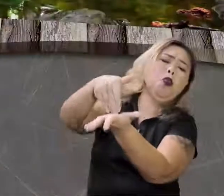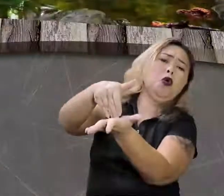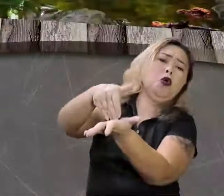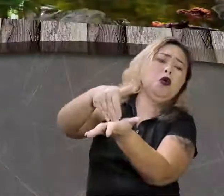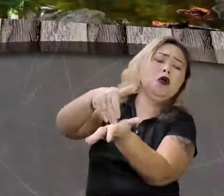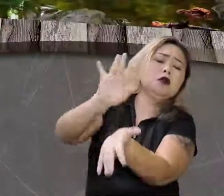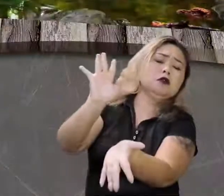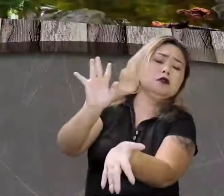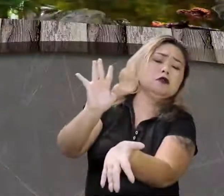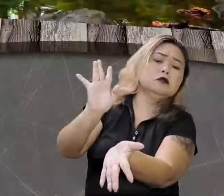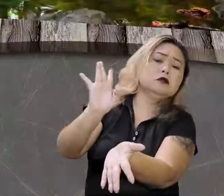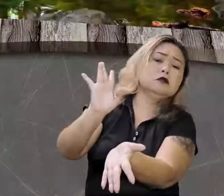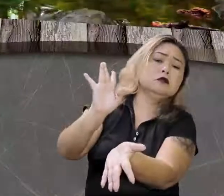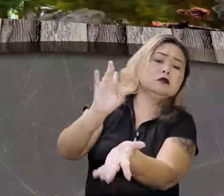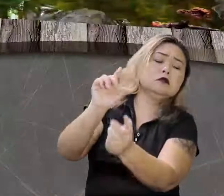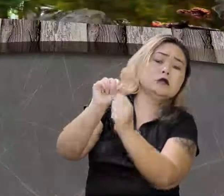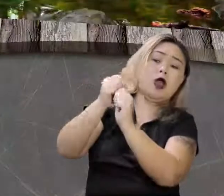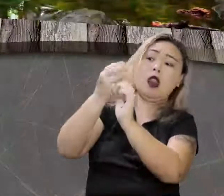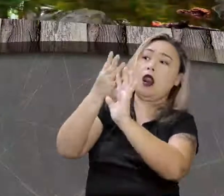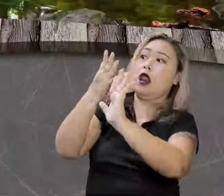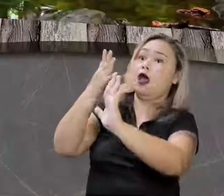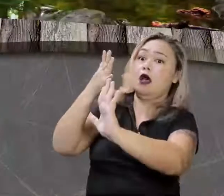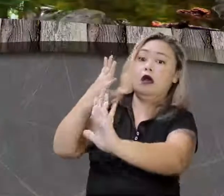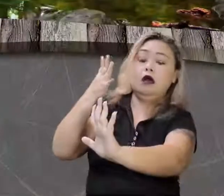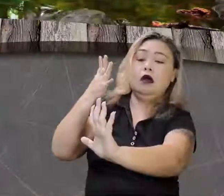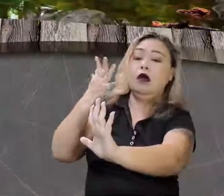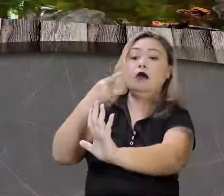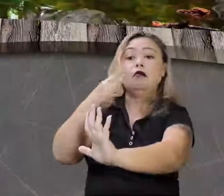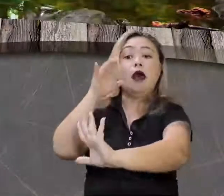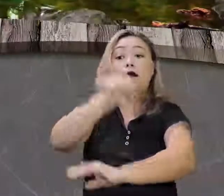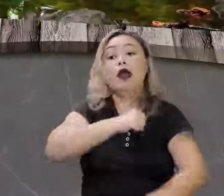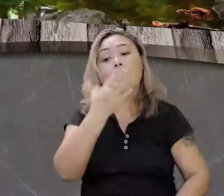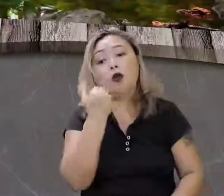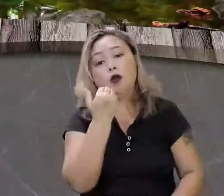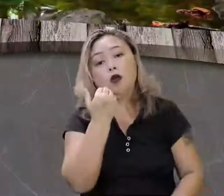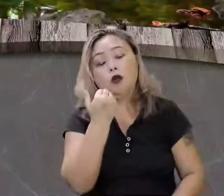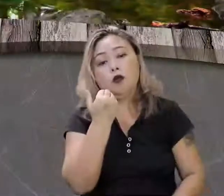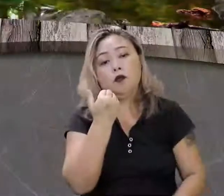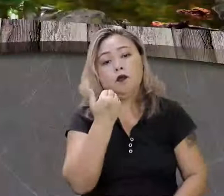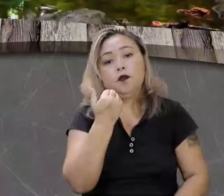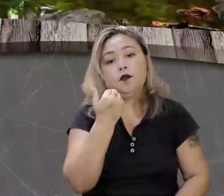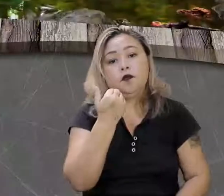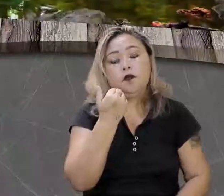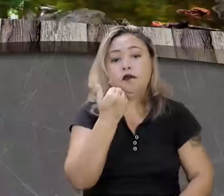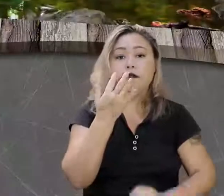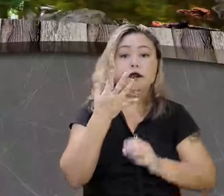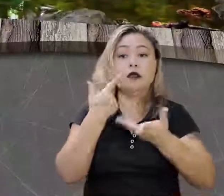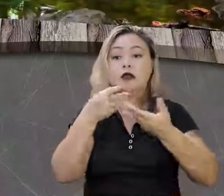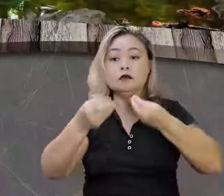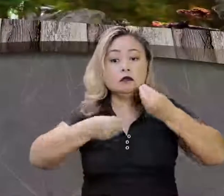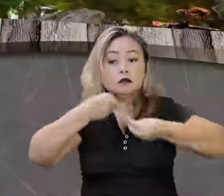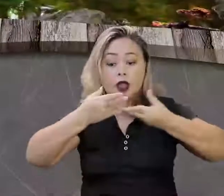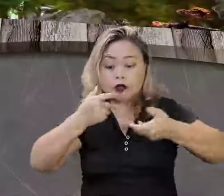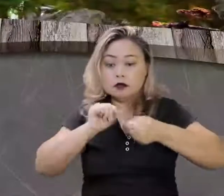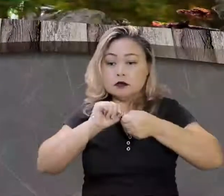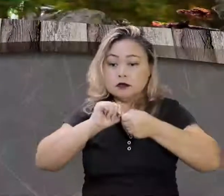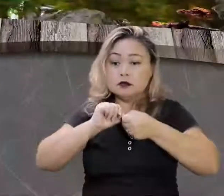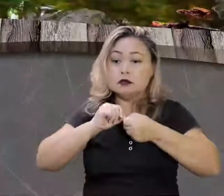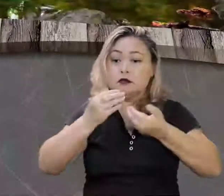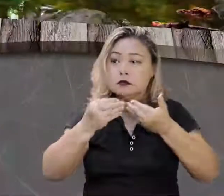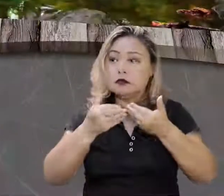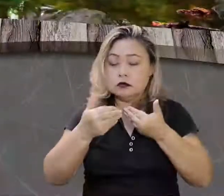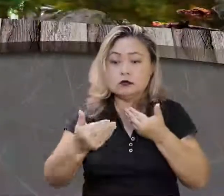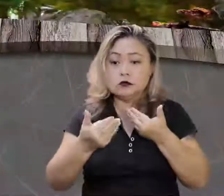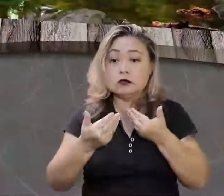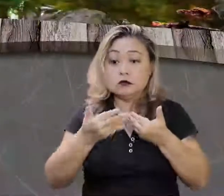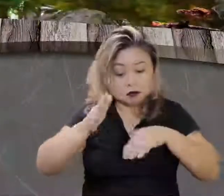pegar, né, tá na fila para pegar um alimento. Aí estão ali servindo. Aqueles que estão servindo no